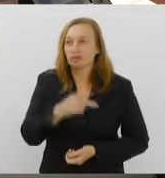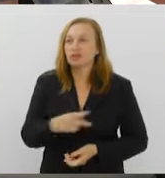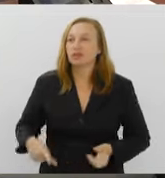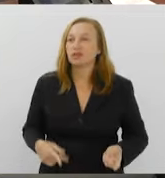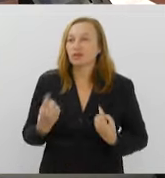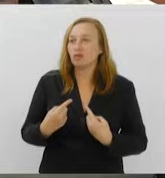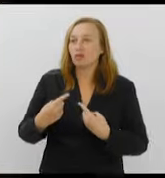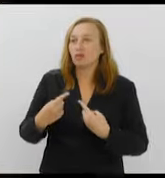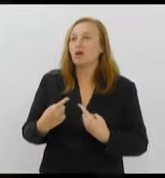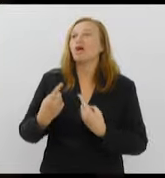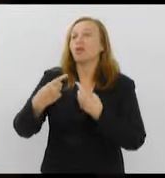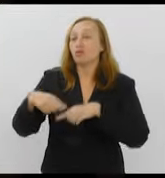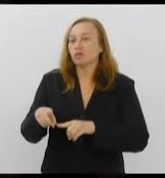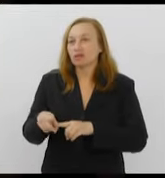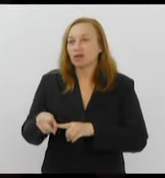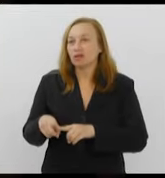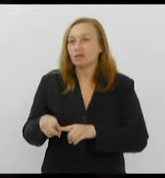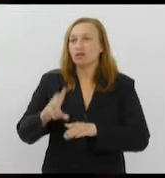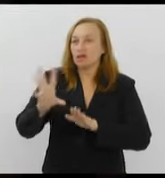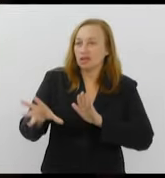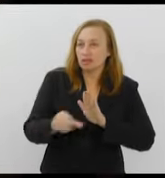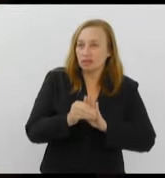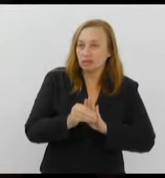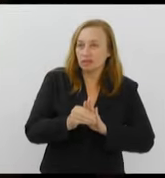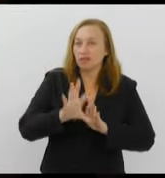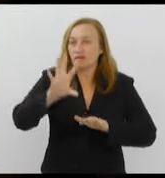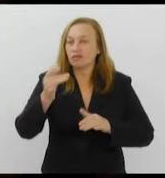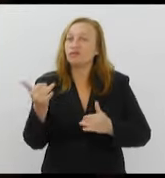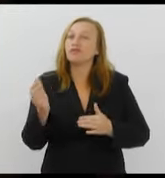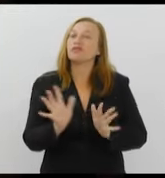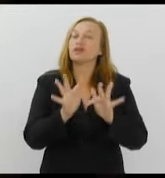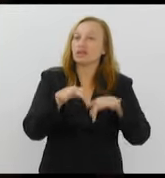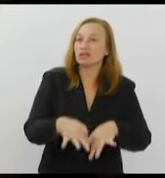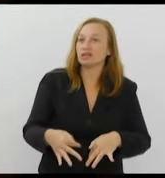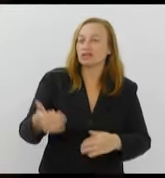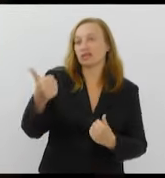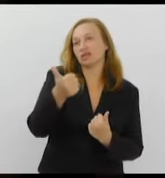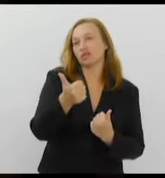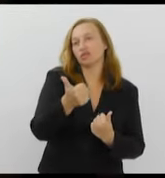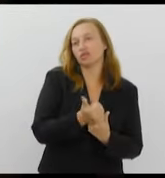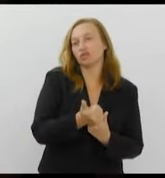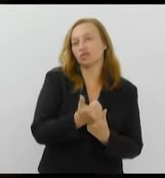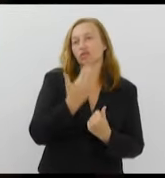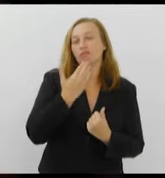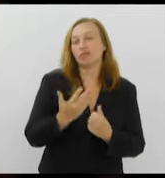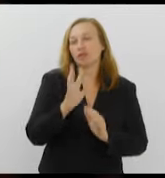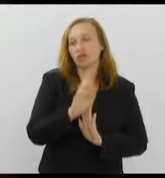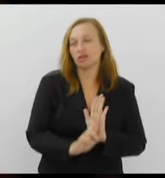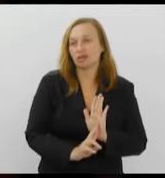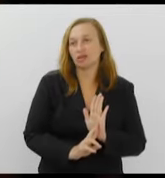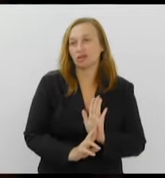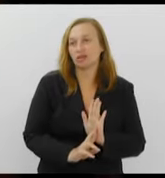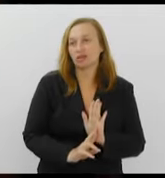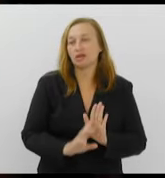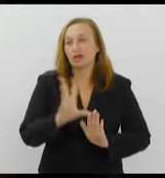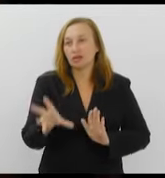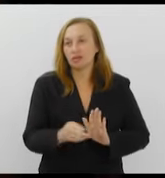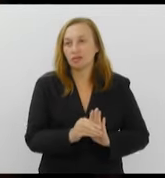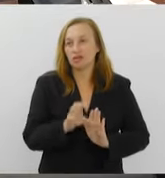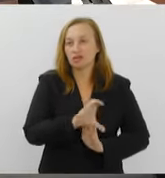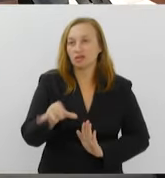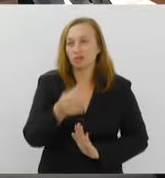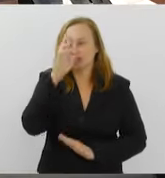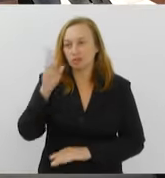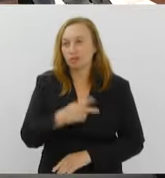contrário às emendas, o parecer é contrário às emendas, concluindo por substitutivo, pedindo forma de redação, porque há uma emenda da CCJ, presidente.